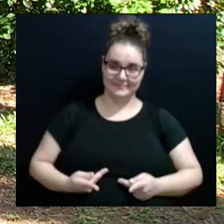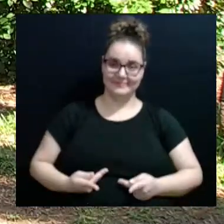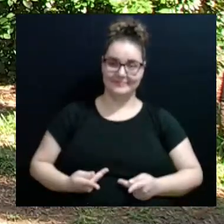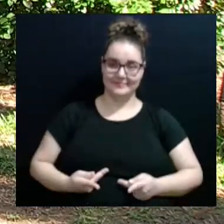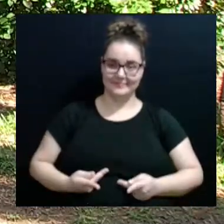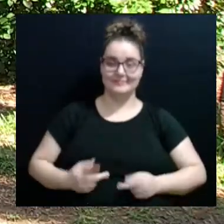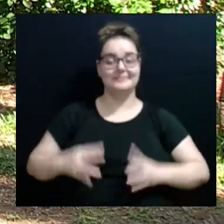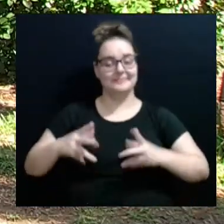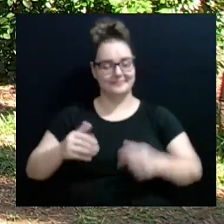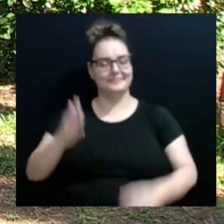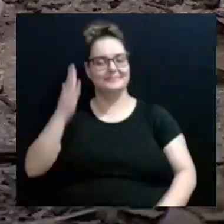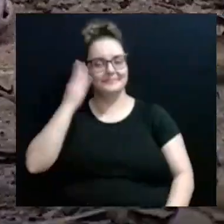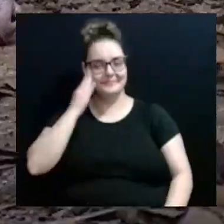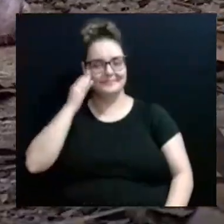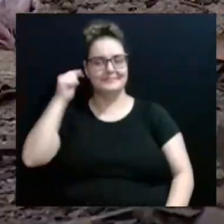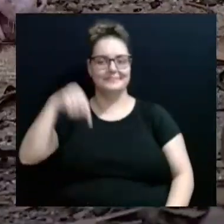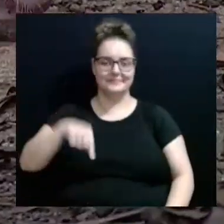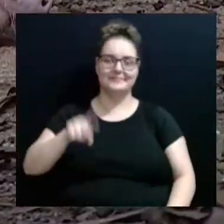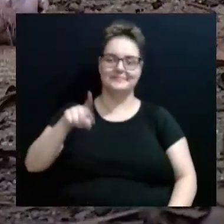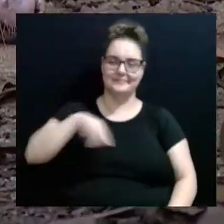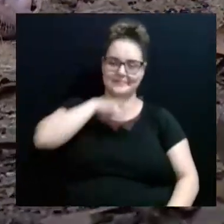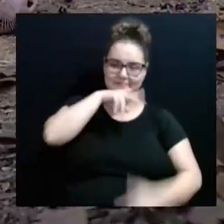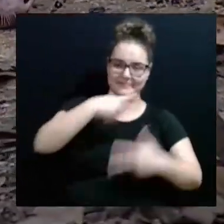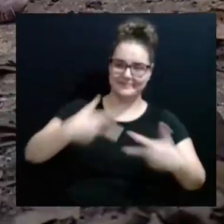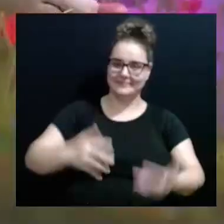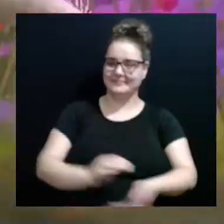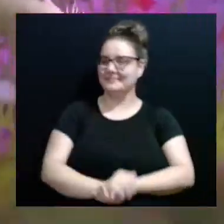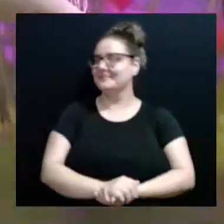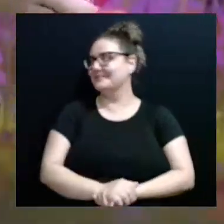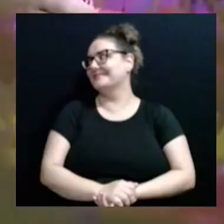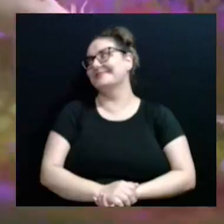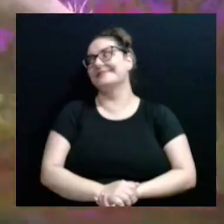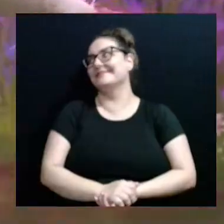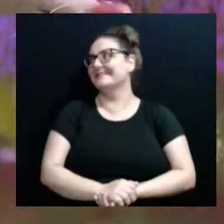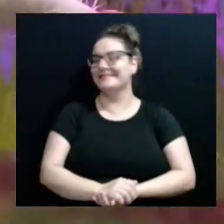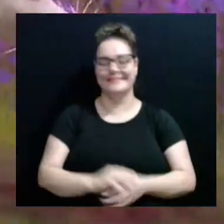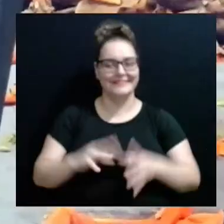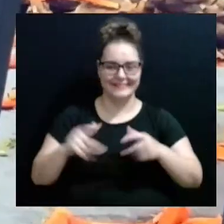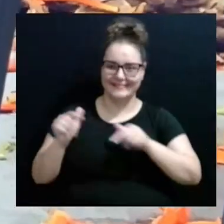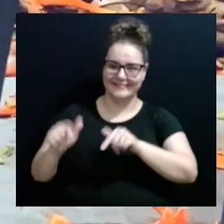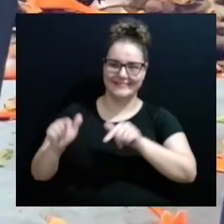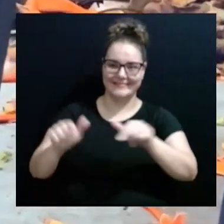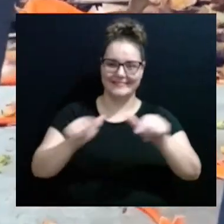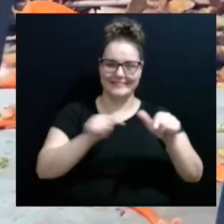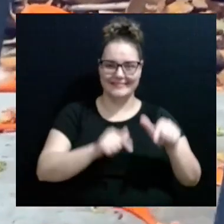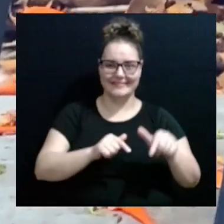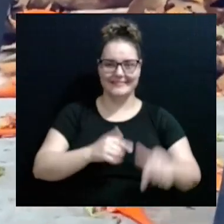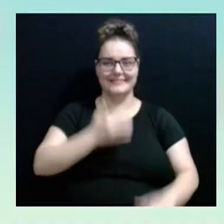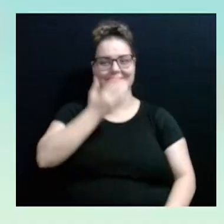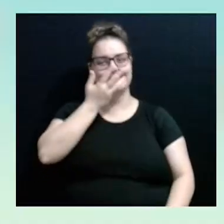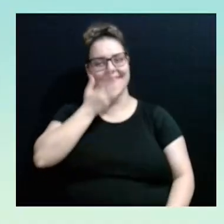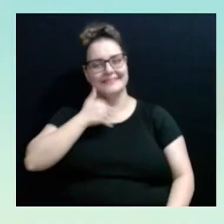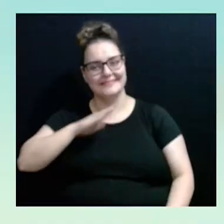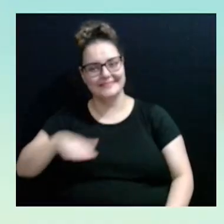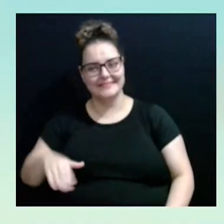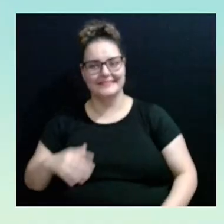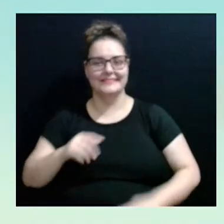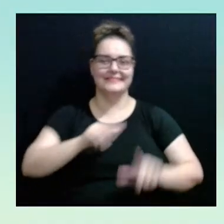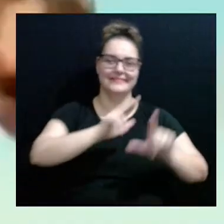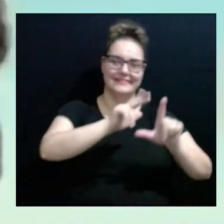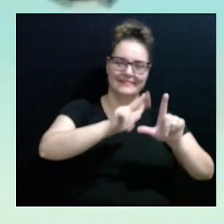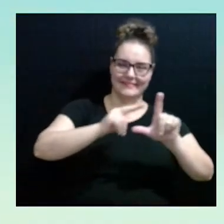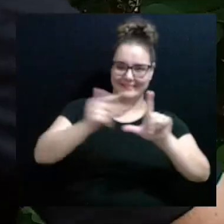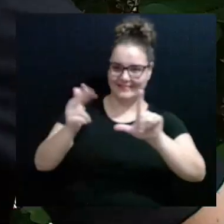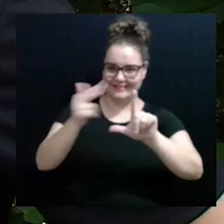saber aqui no É o Bicho. Eles estão por toda parte, nos desenhos infantis e também nas áreas urbanas. São bonitinhos